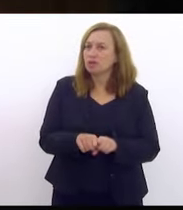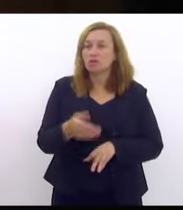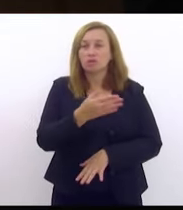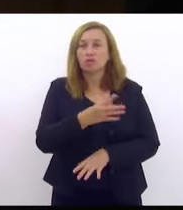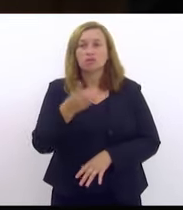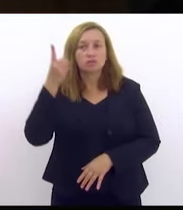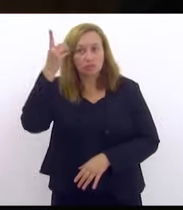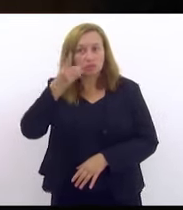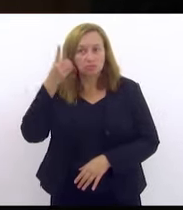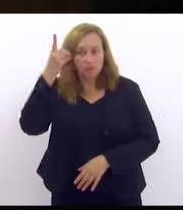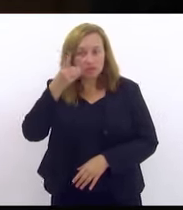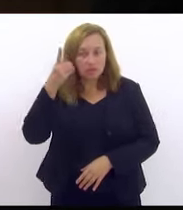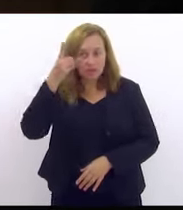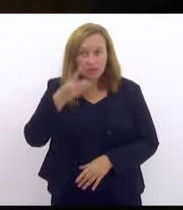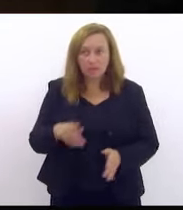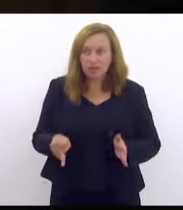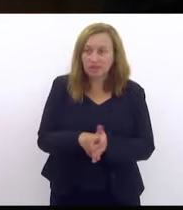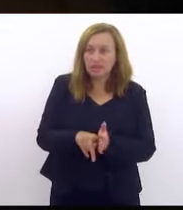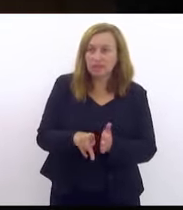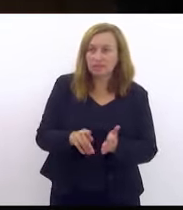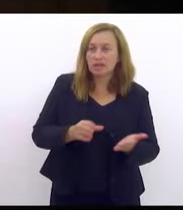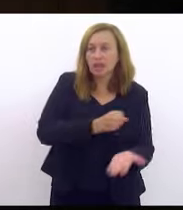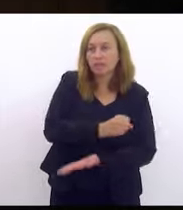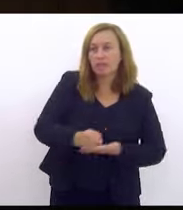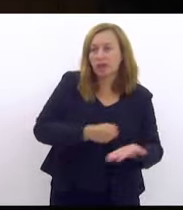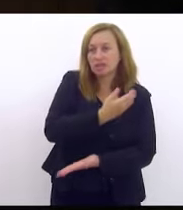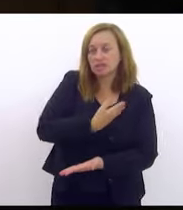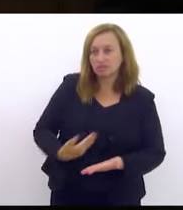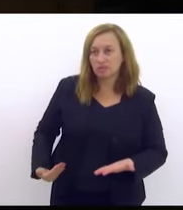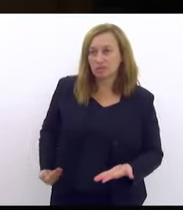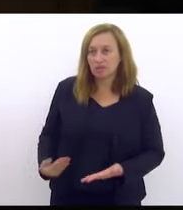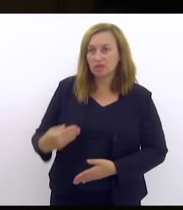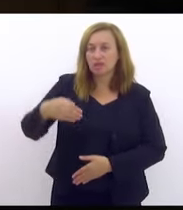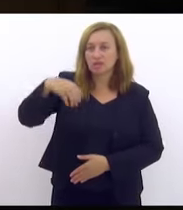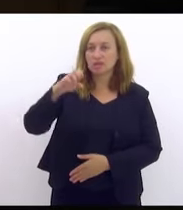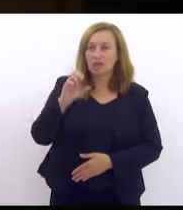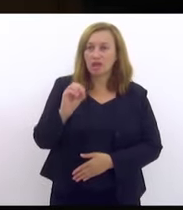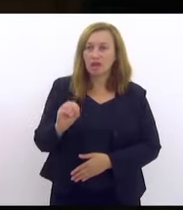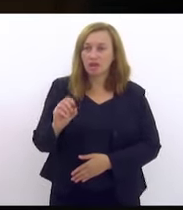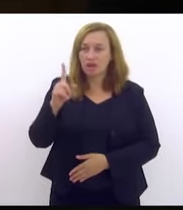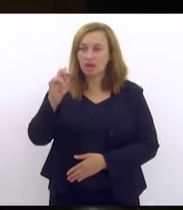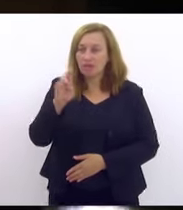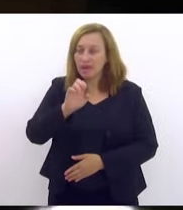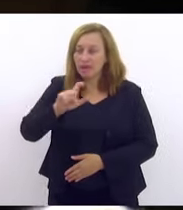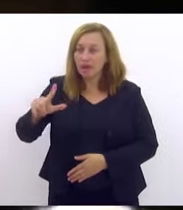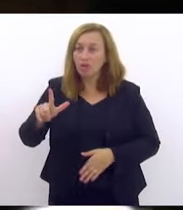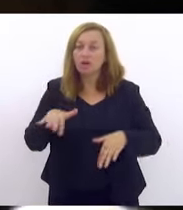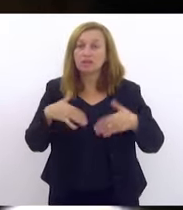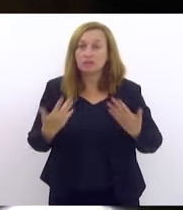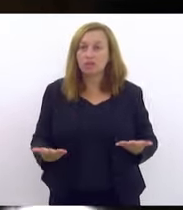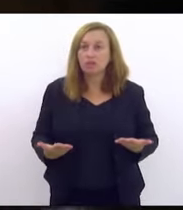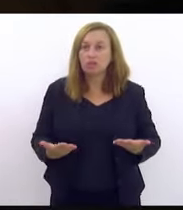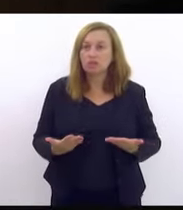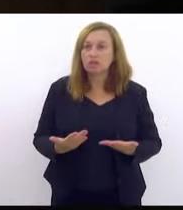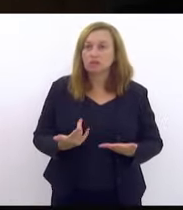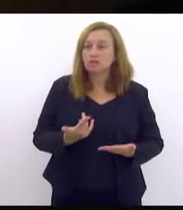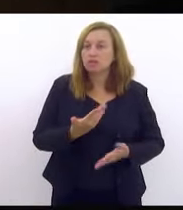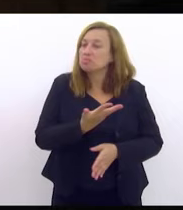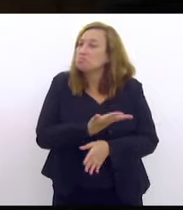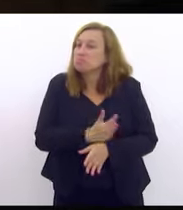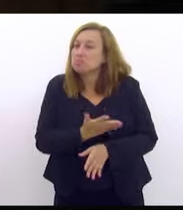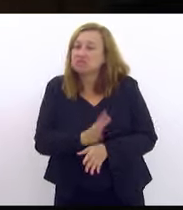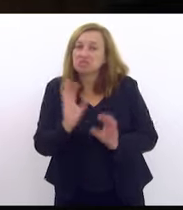governo Cláudio Castro, que tem uma orientação neoliberal e que, portanto, não